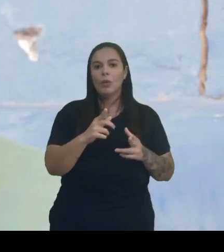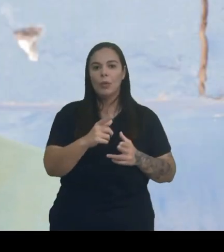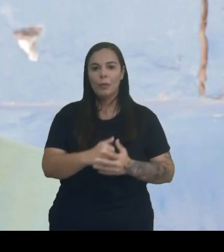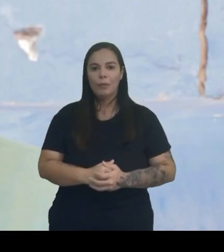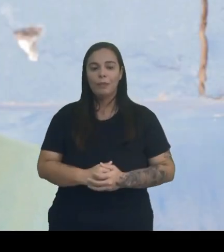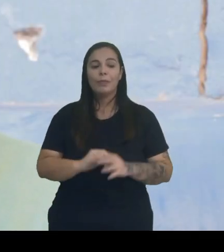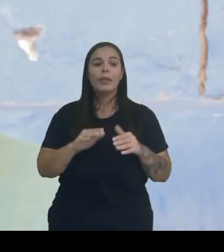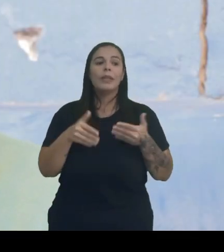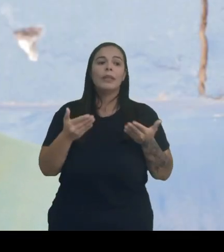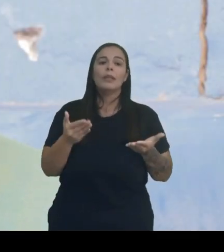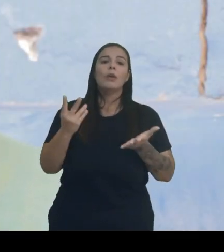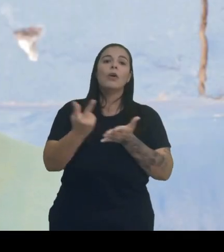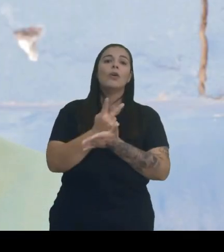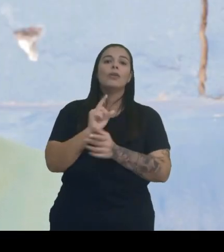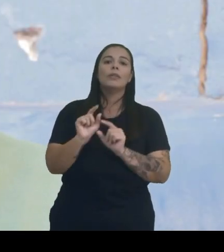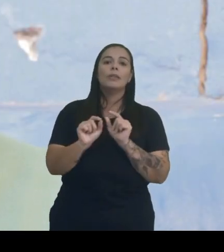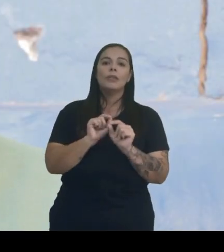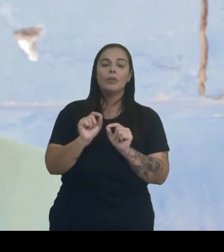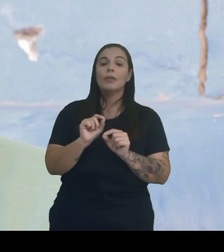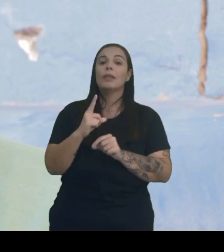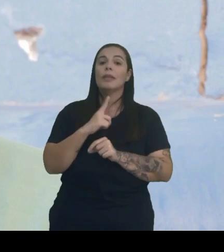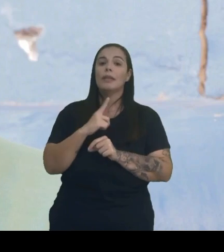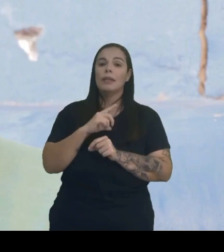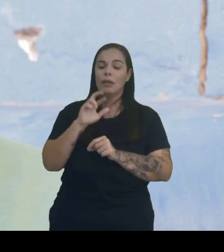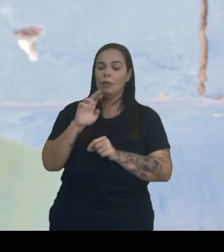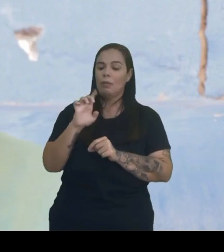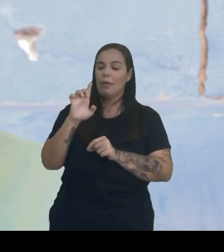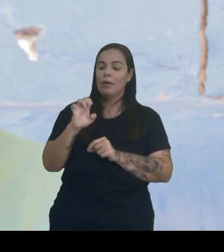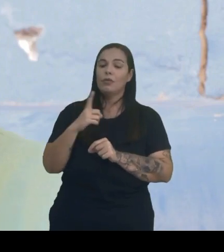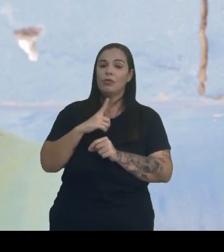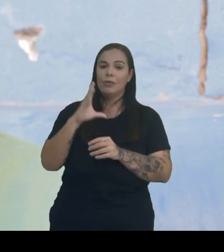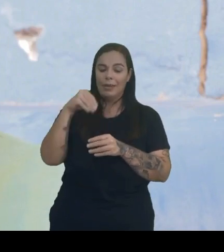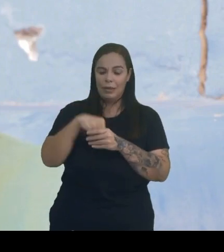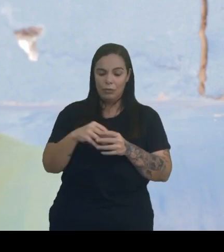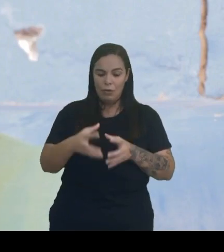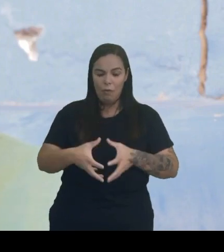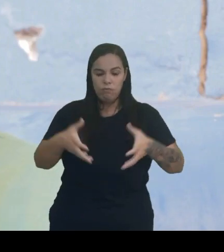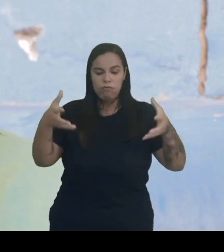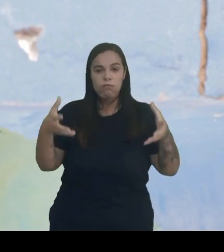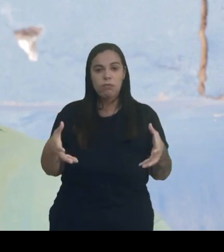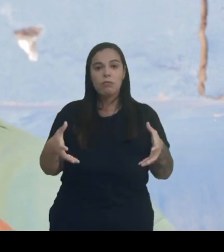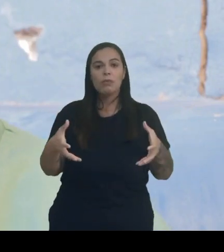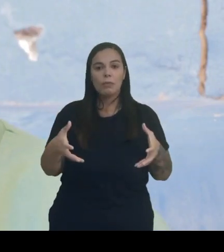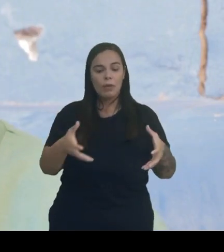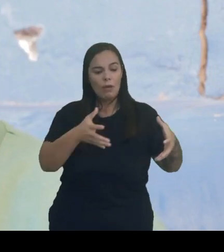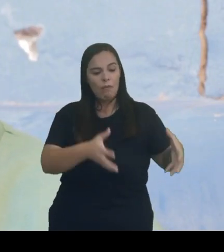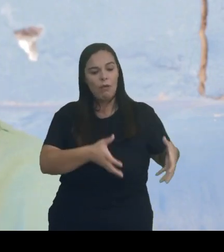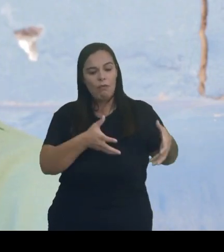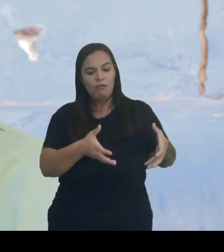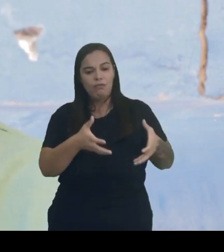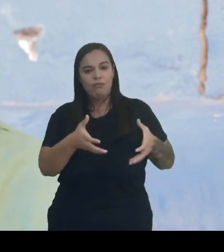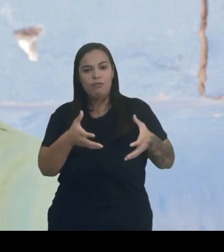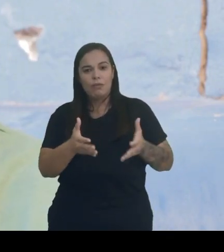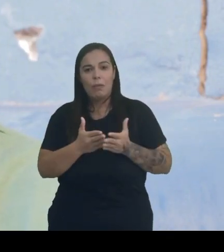de maneiras que é uma rede com essa capacidade. Porque você vem trazendo ela, vem aí a pessoa que está na canoa lá no córrego,